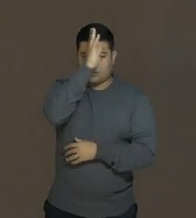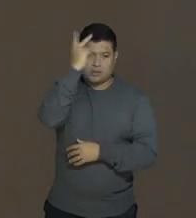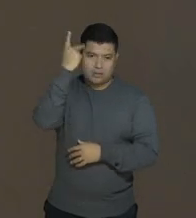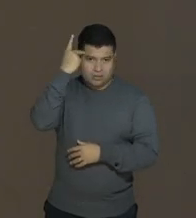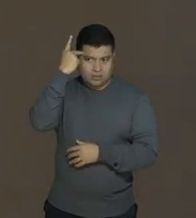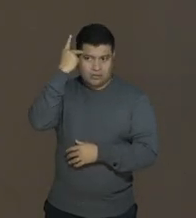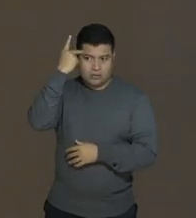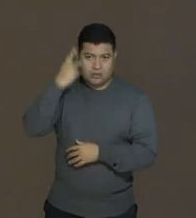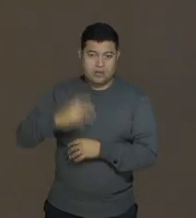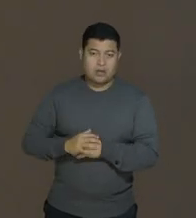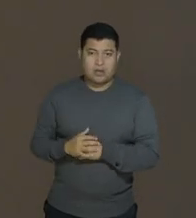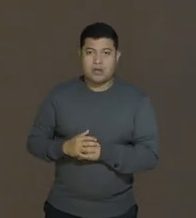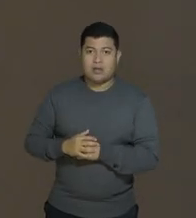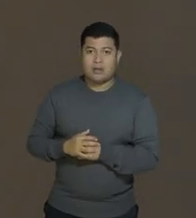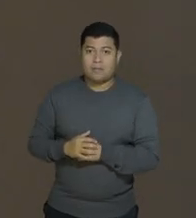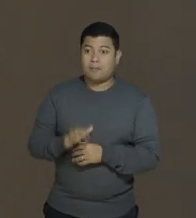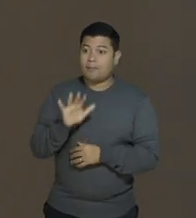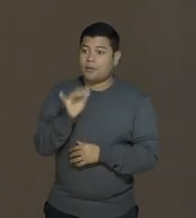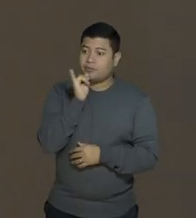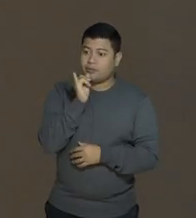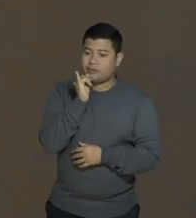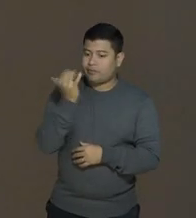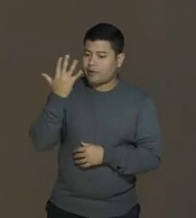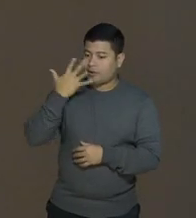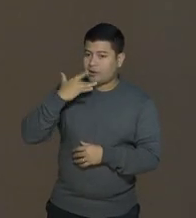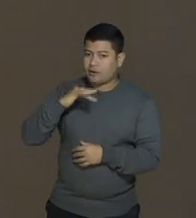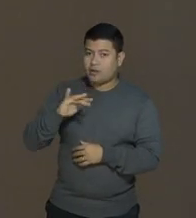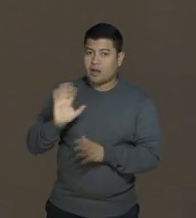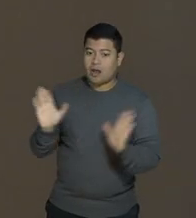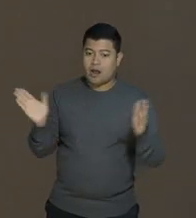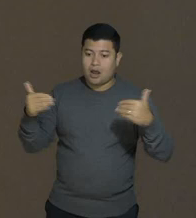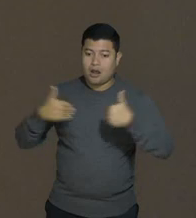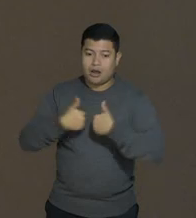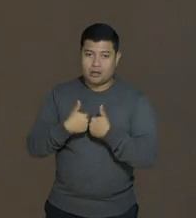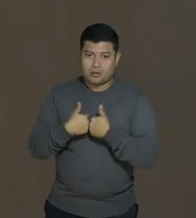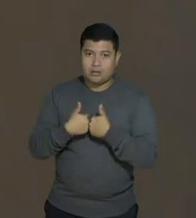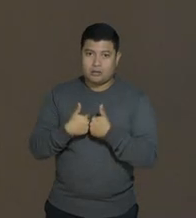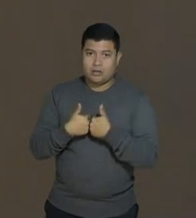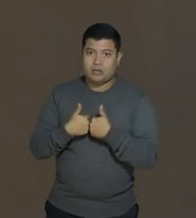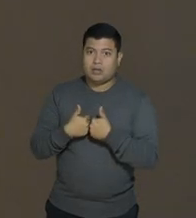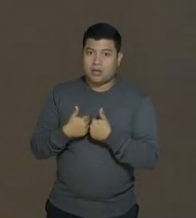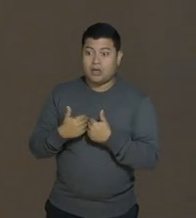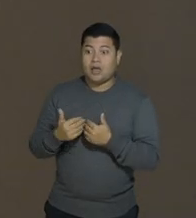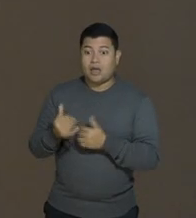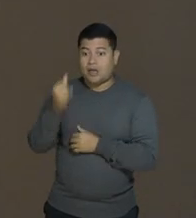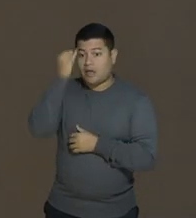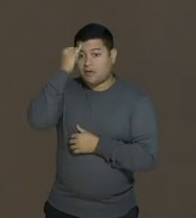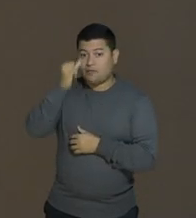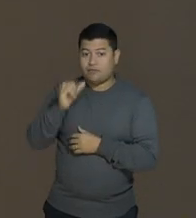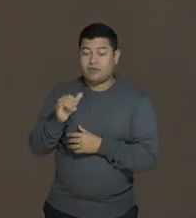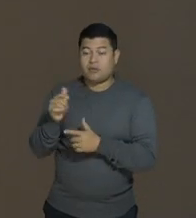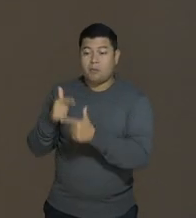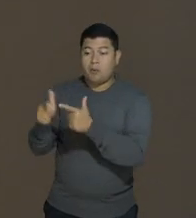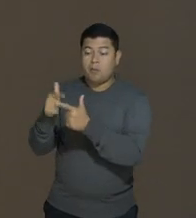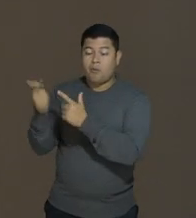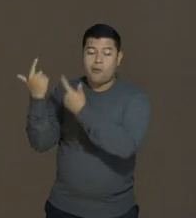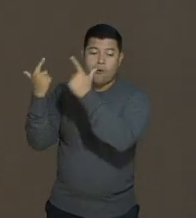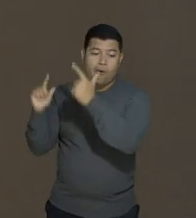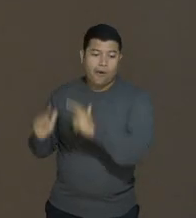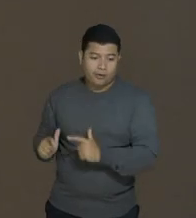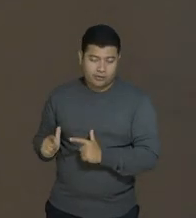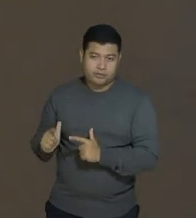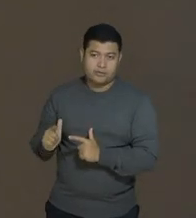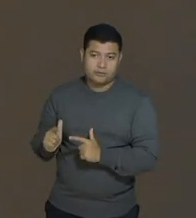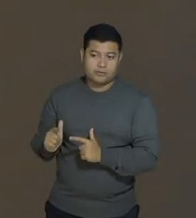mas para criança autista, ele não dá o efeito colateral, que a criança autista com estimulante faz